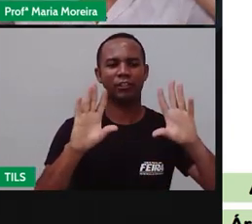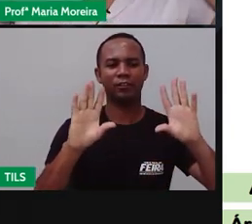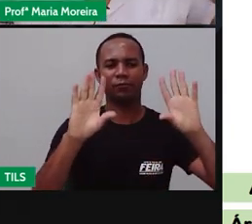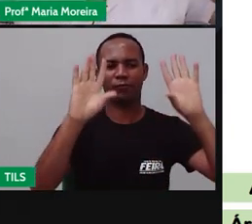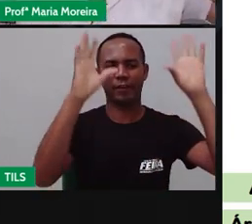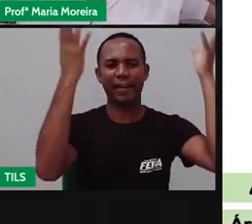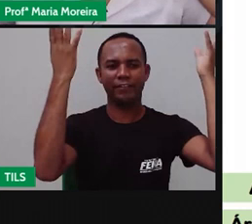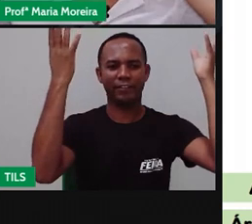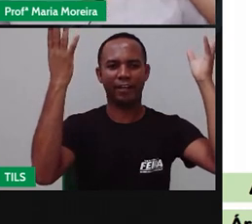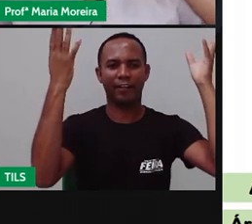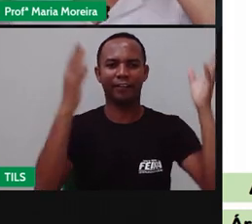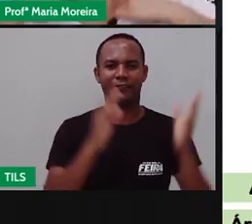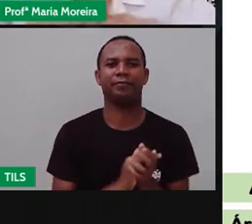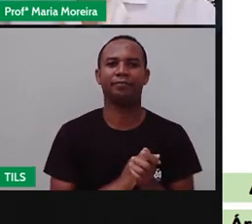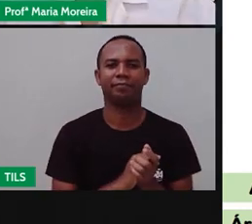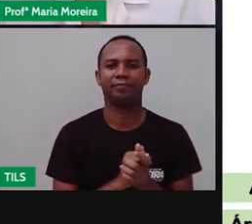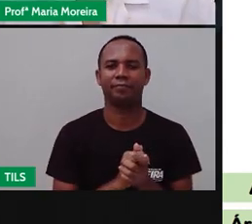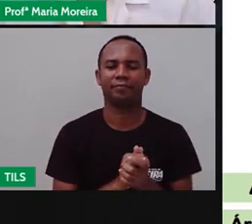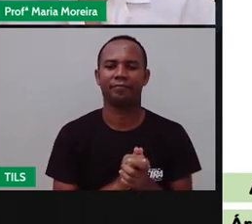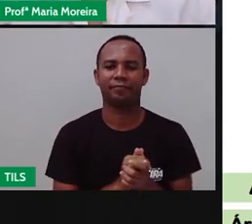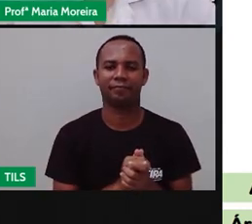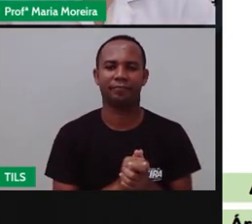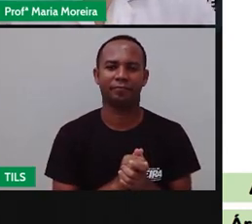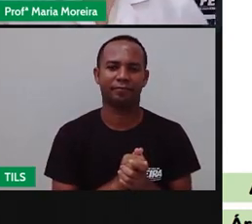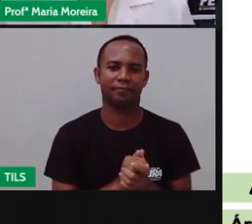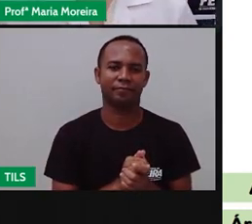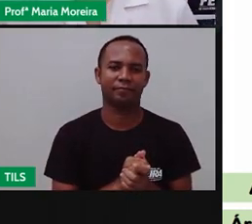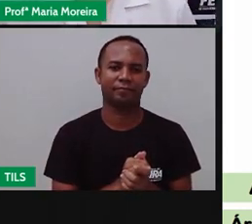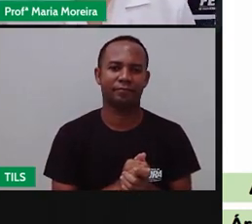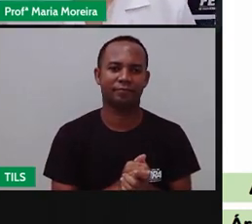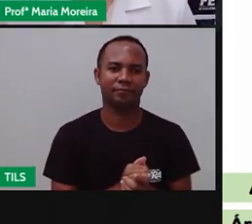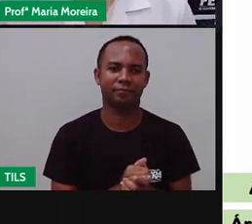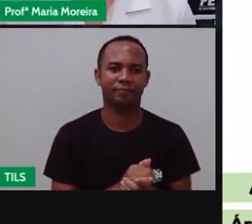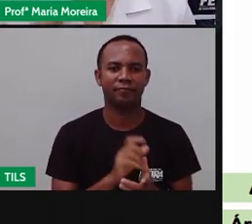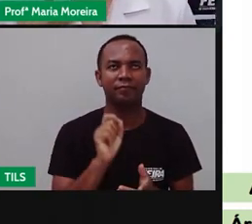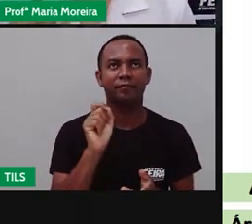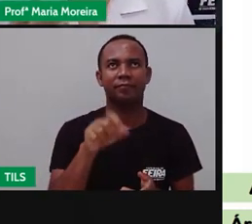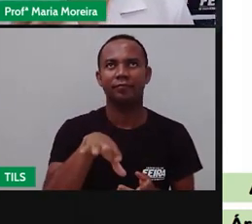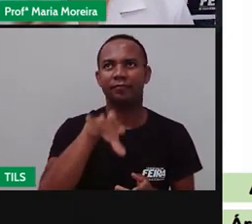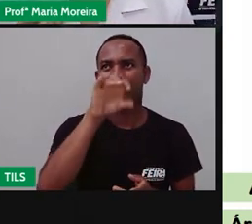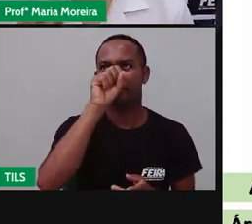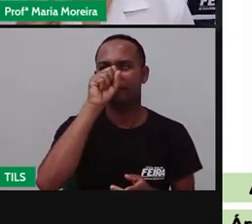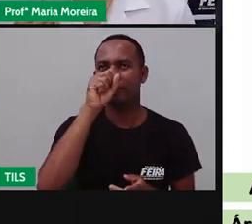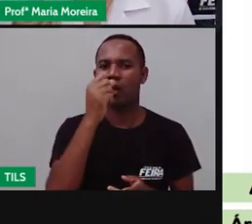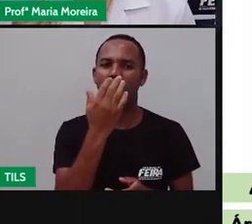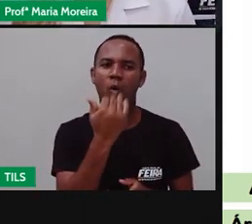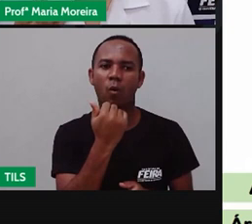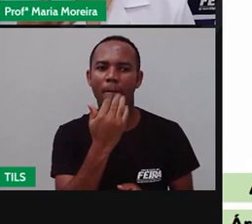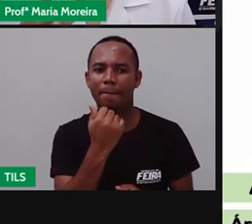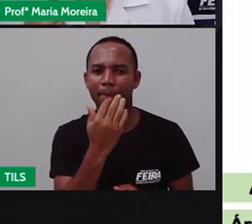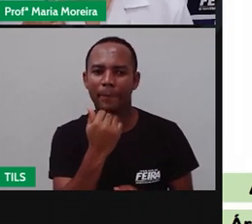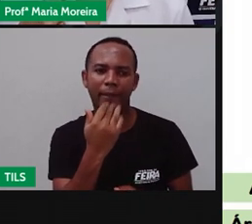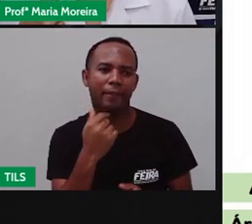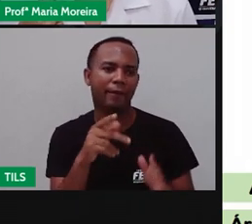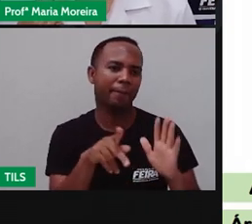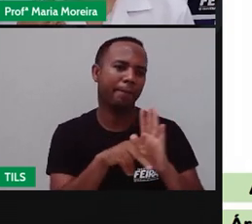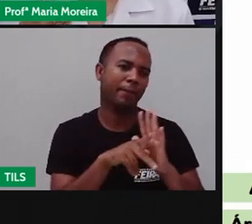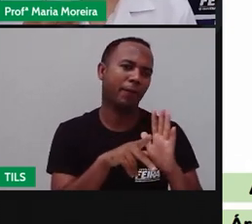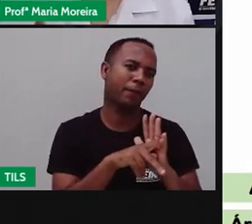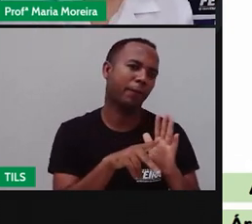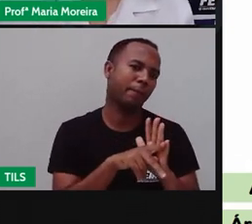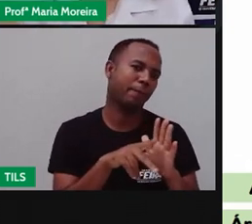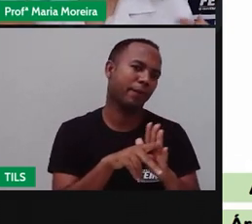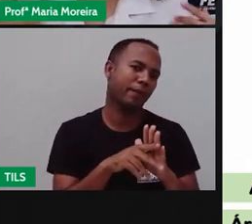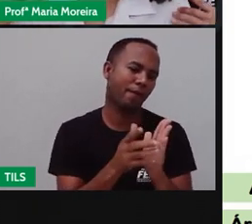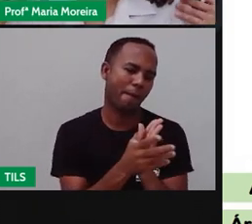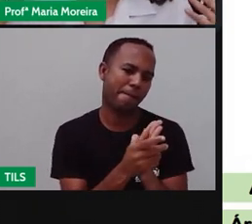Cheiro de São João, de festa junina. Cheiro de milho, de canjica, de